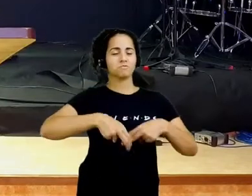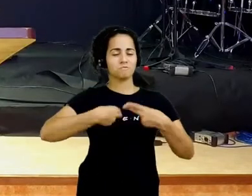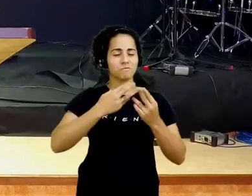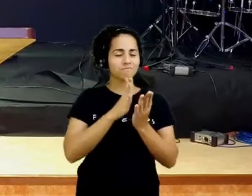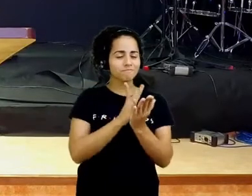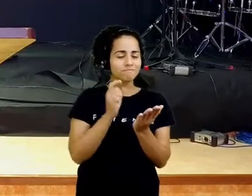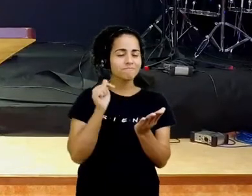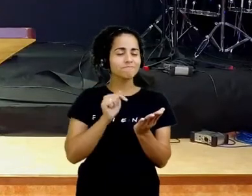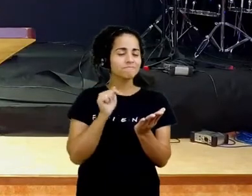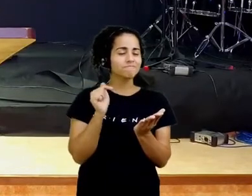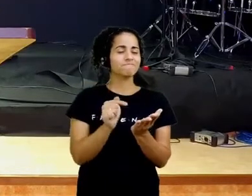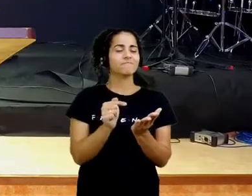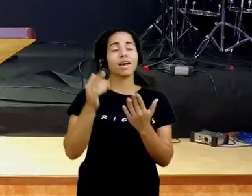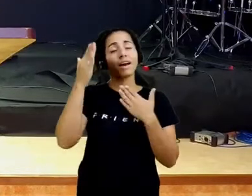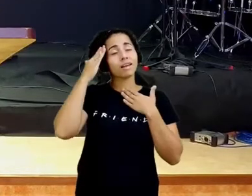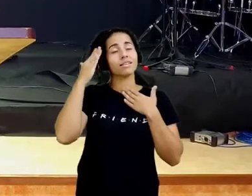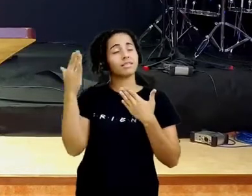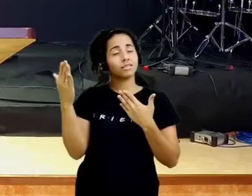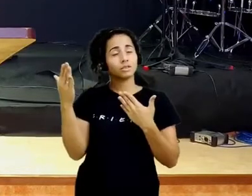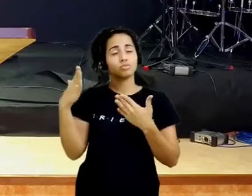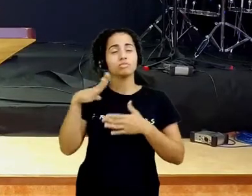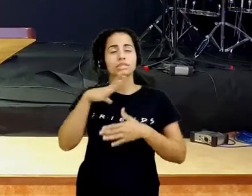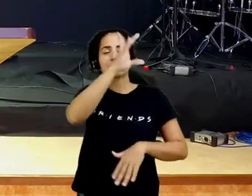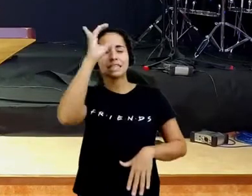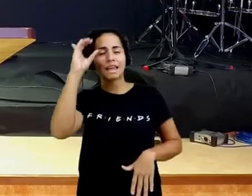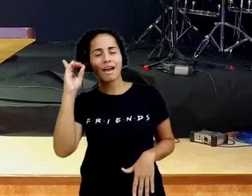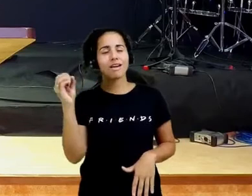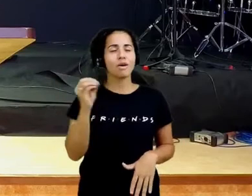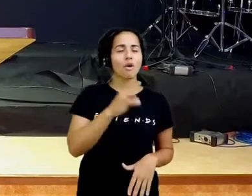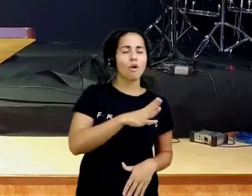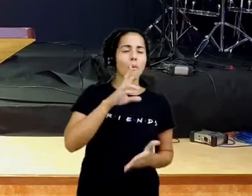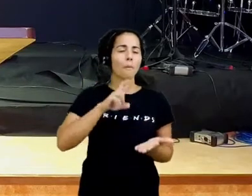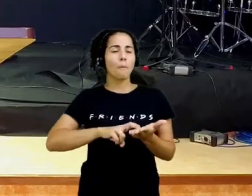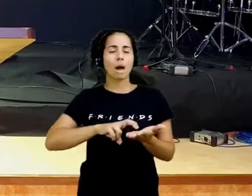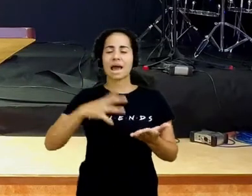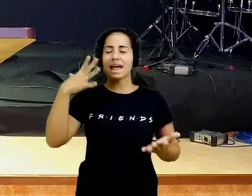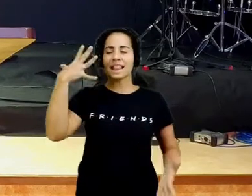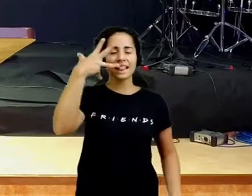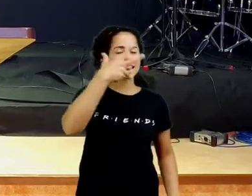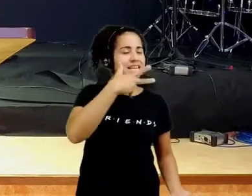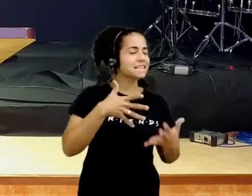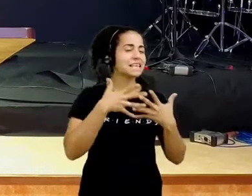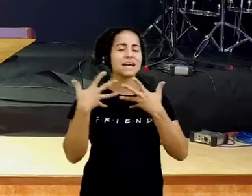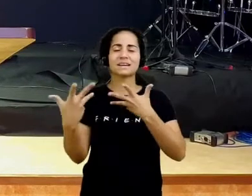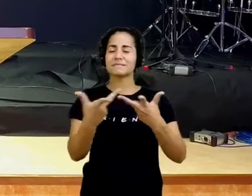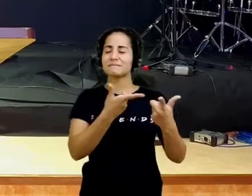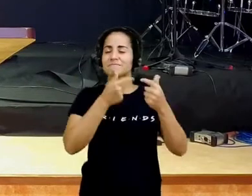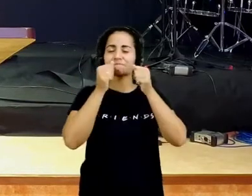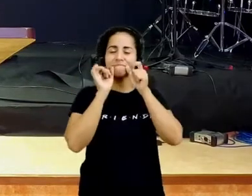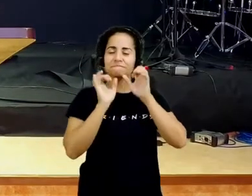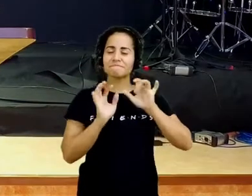palavra. Te agradeço, meu Deus, por este novo dia, por essa manhã linda, maravilhosa,